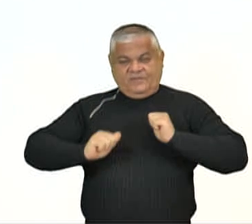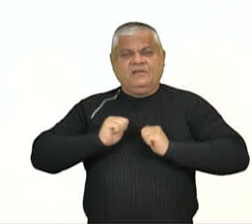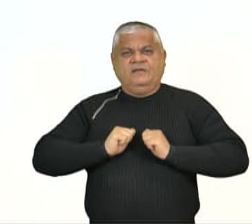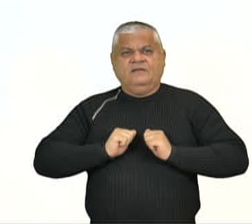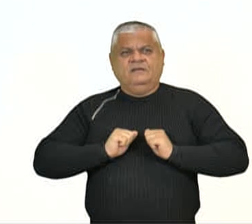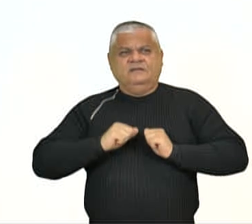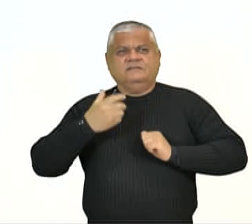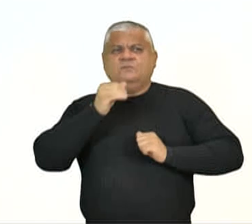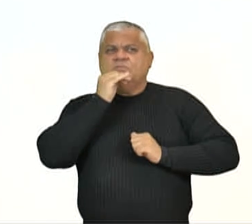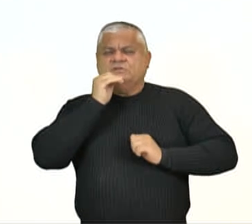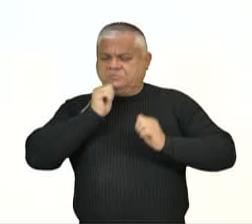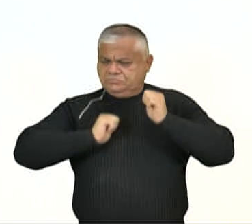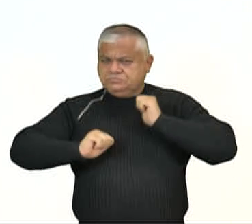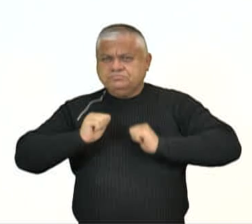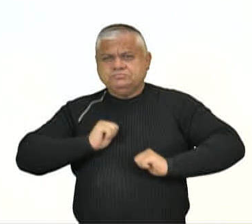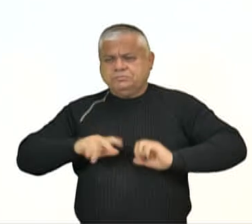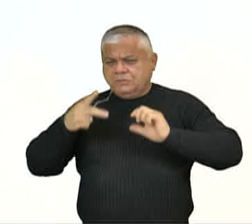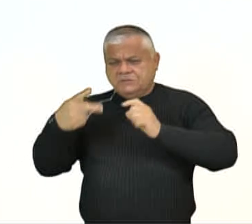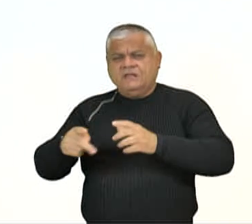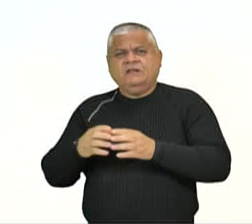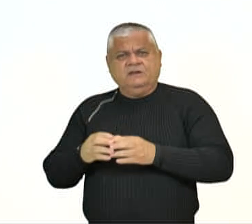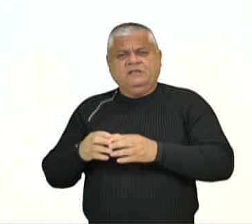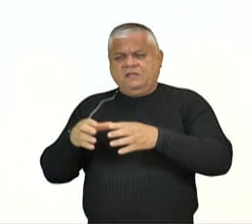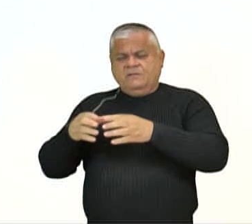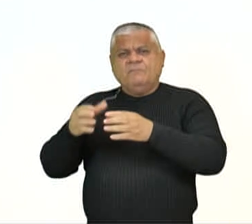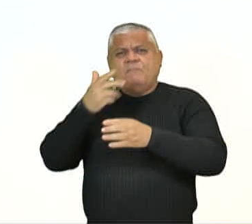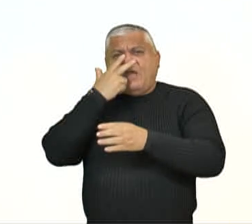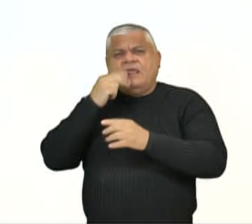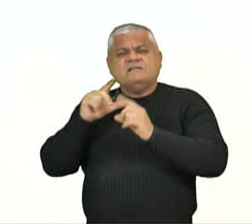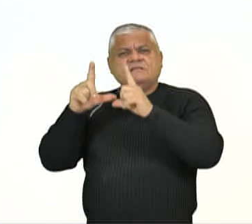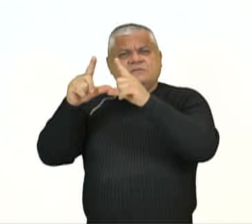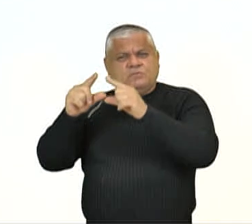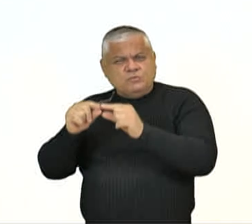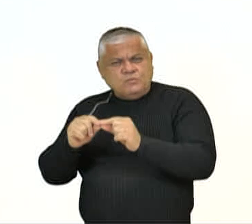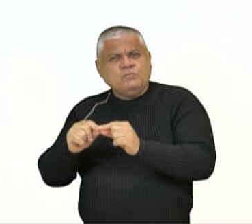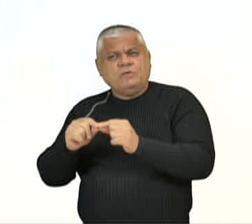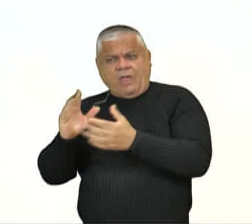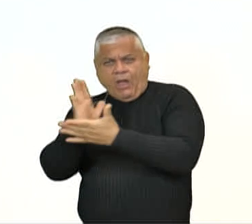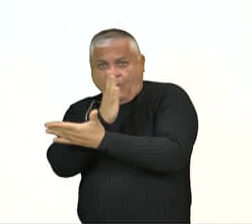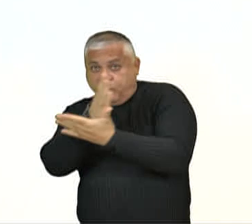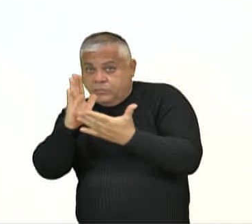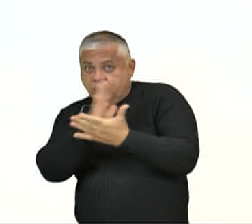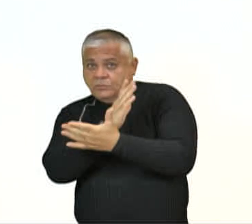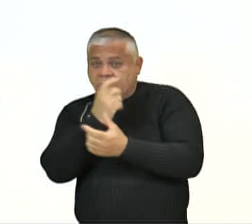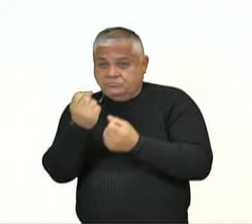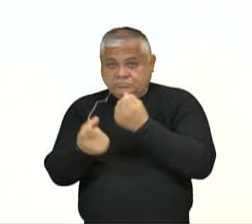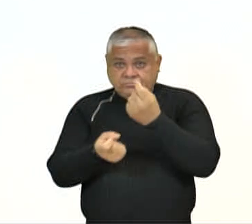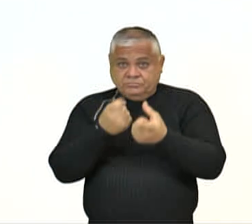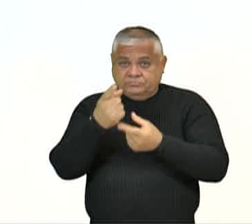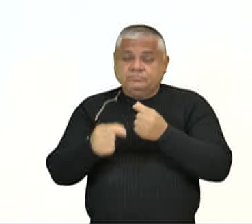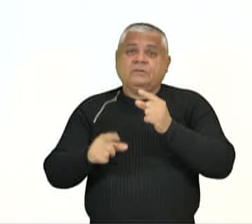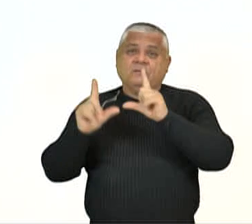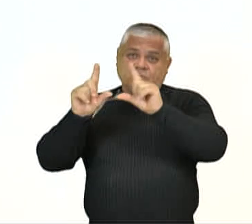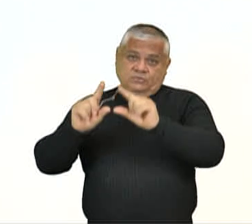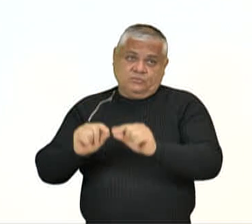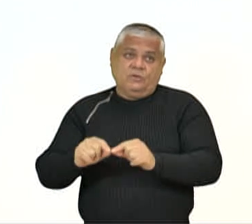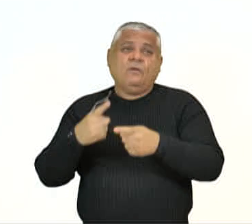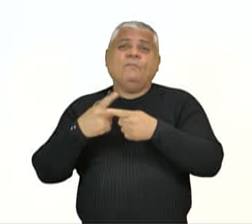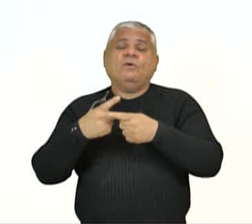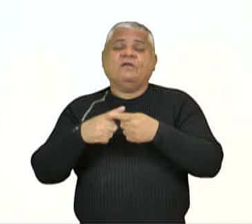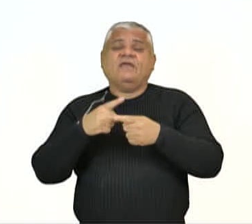órgãos vestigiais, eles são órgãos que são reduzidos em algumas espécies, por isso que eles chamam de vestigiais, porque